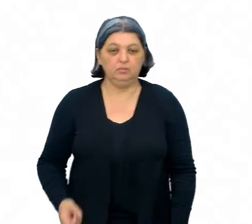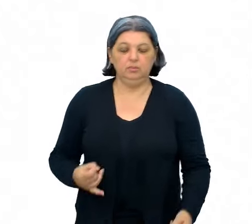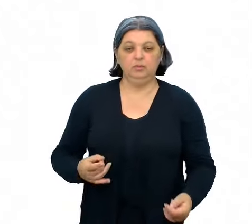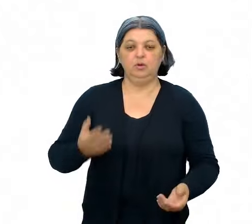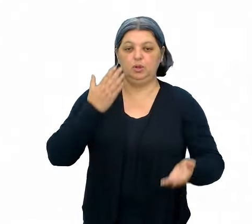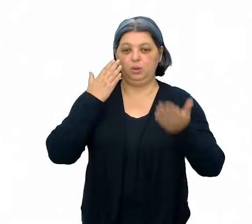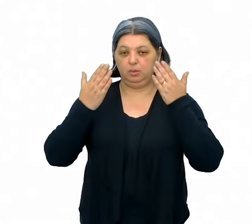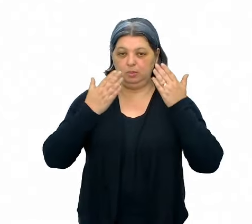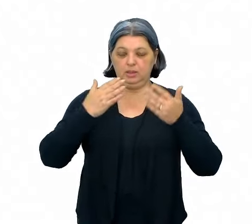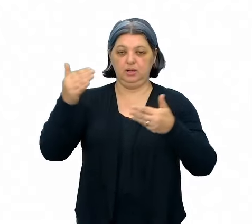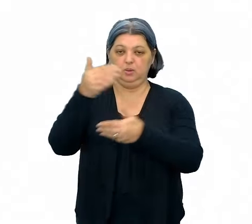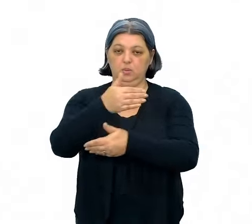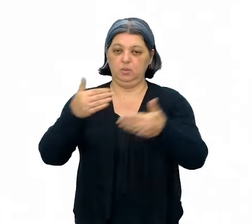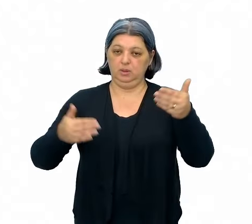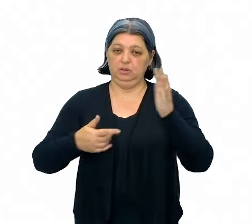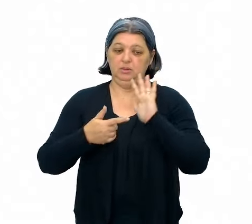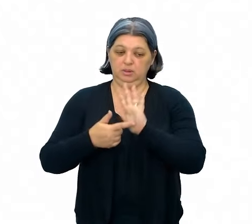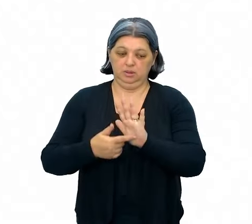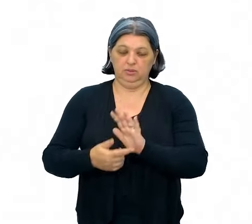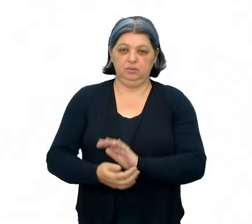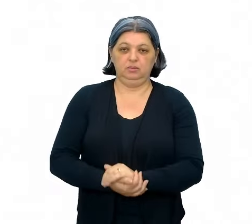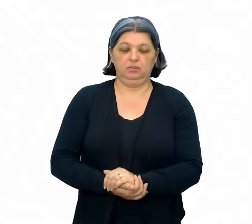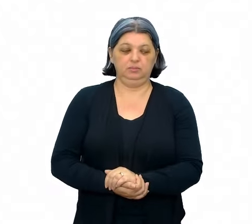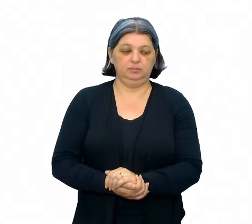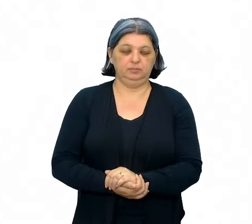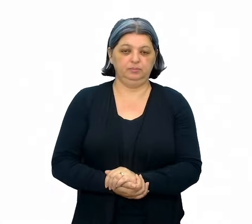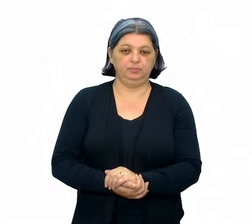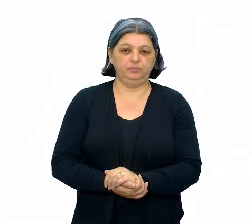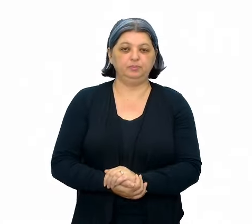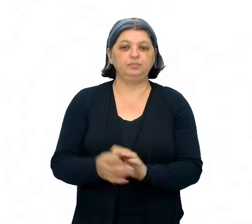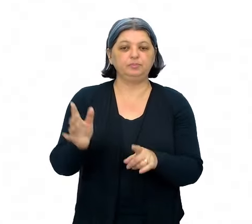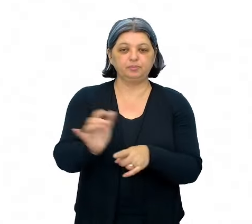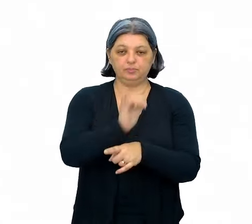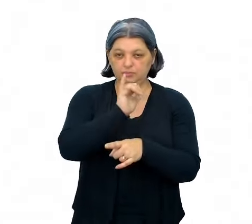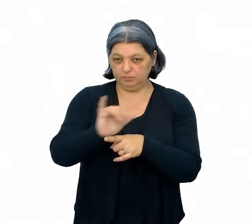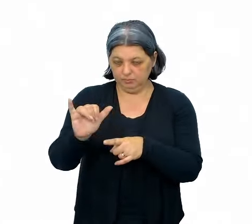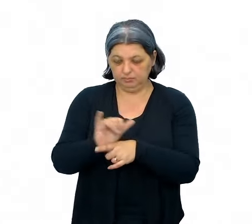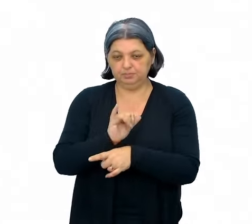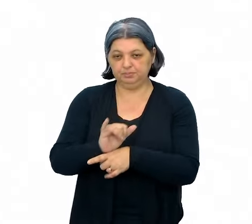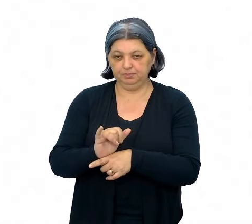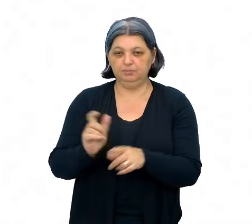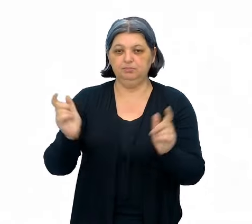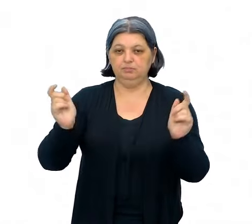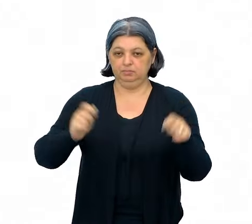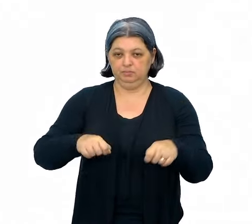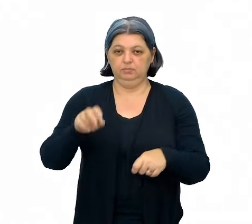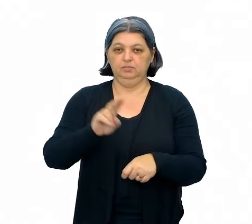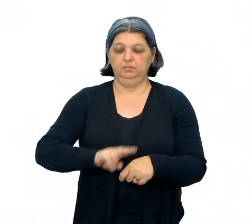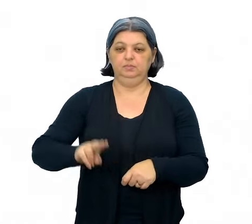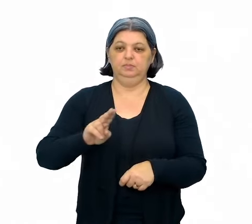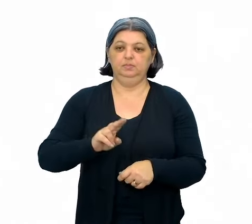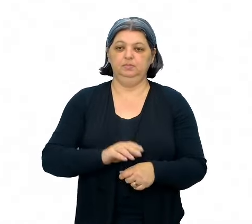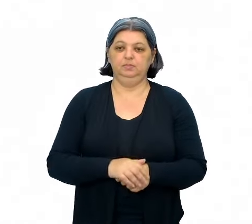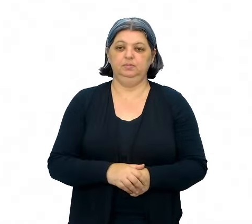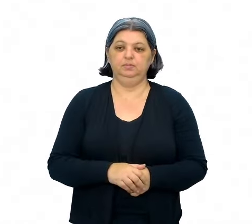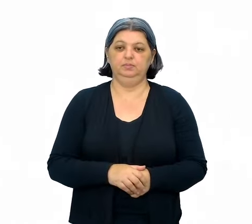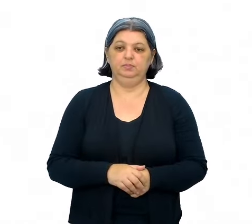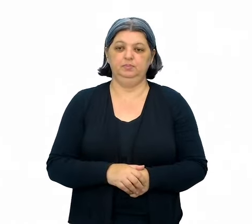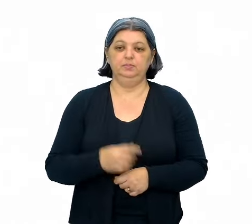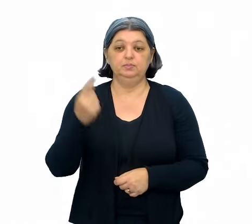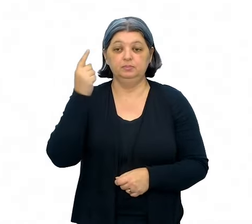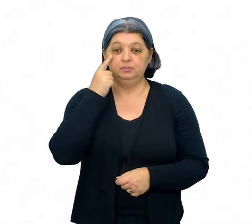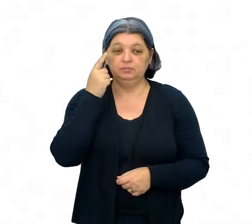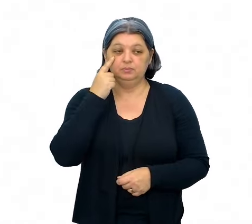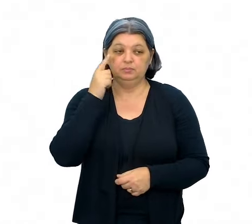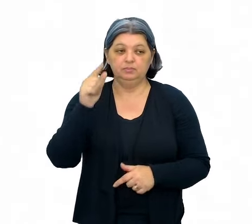slide. As seguintes estratégias poderão ser acionadas pensando